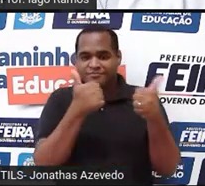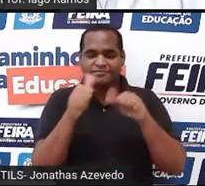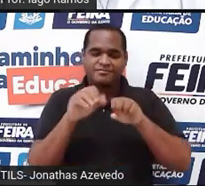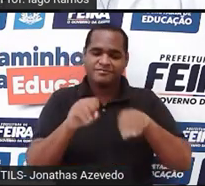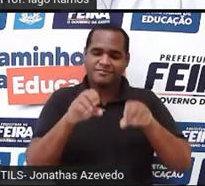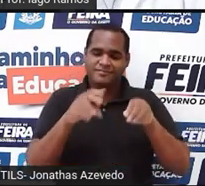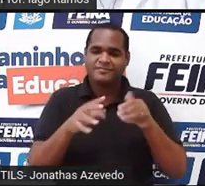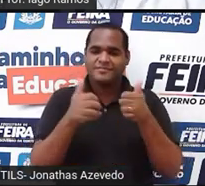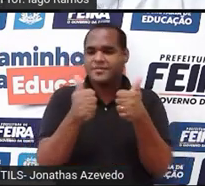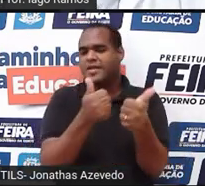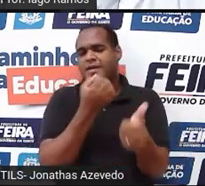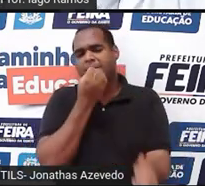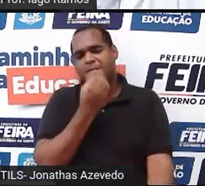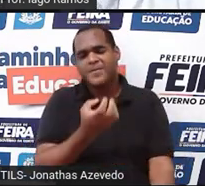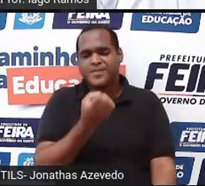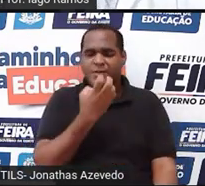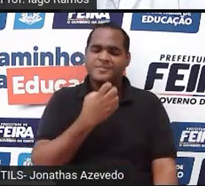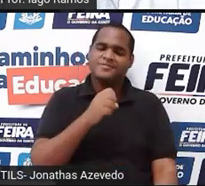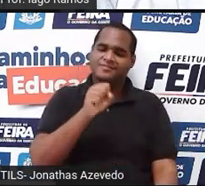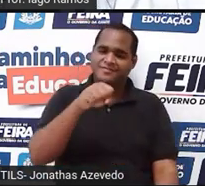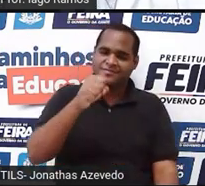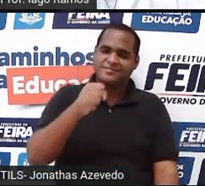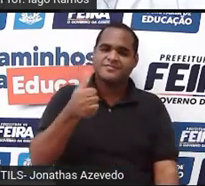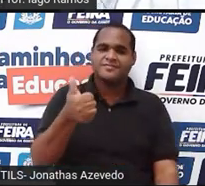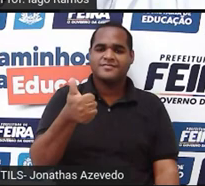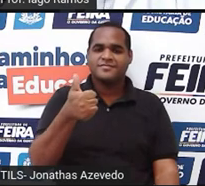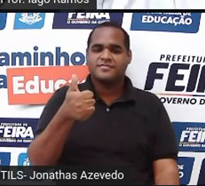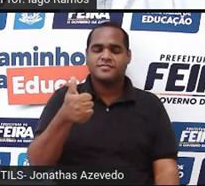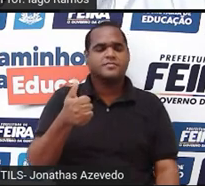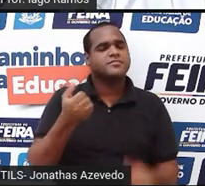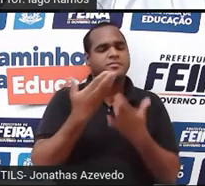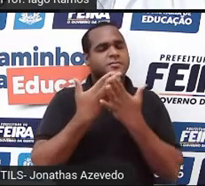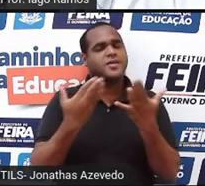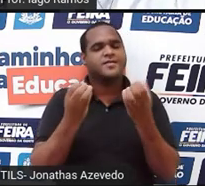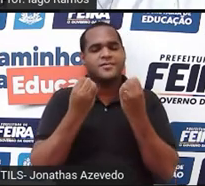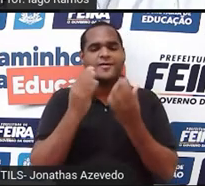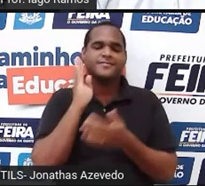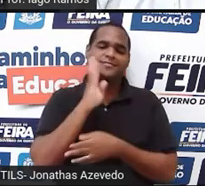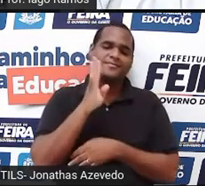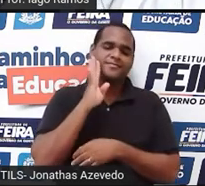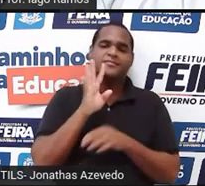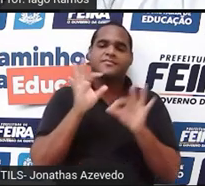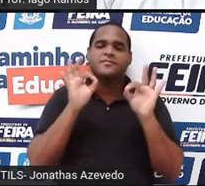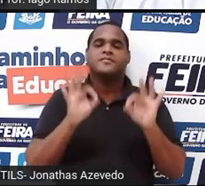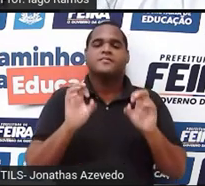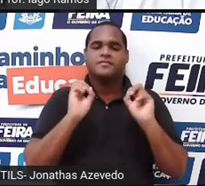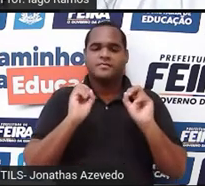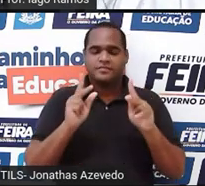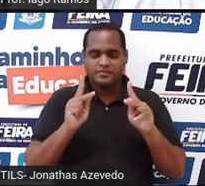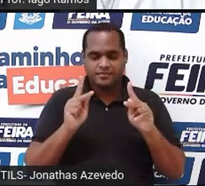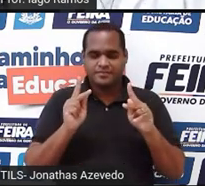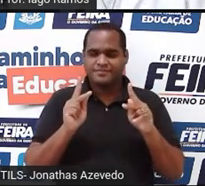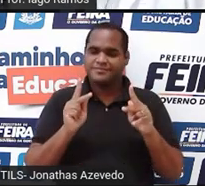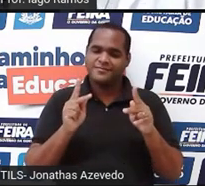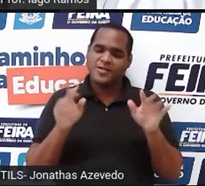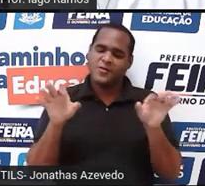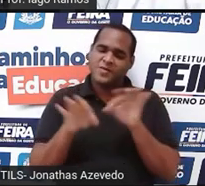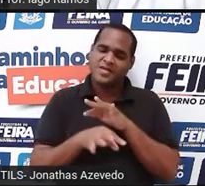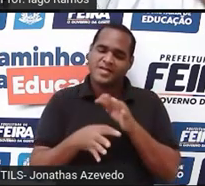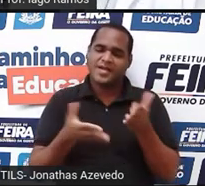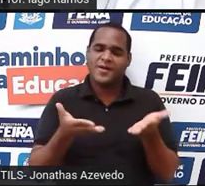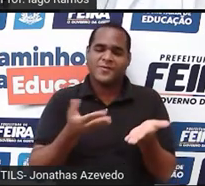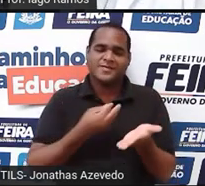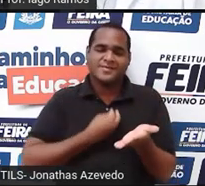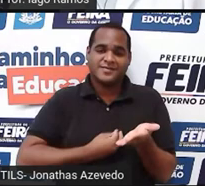eu espero que sim tá bom para nós foi muito bacana está aqui mas a gente vai ficar tá bom por